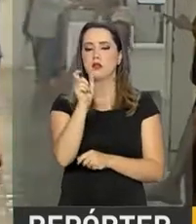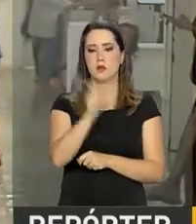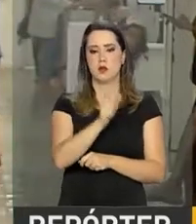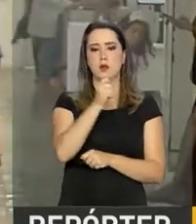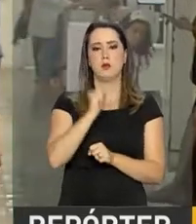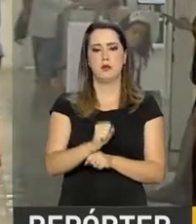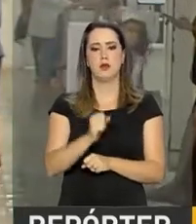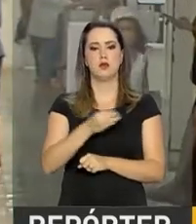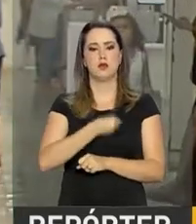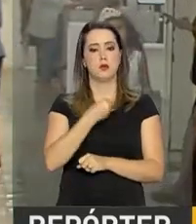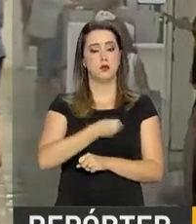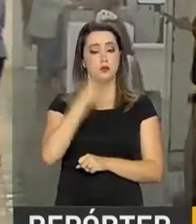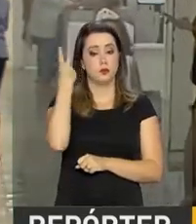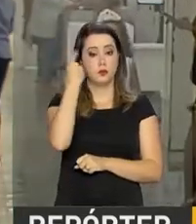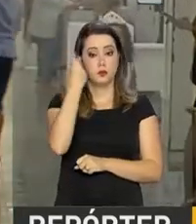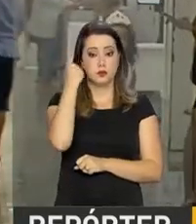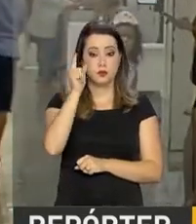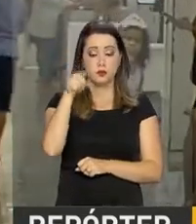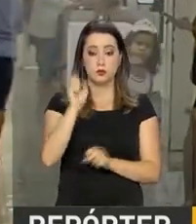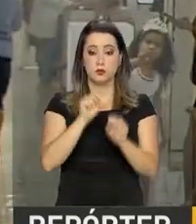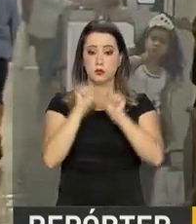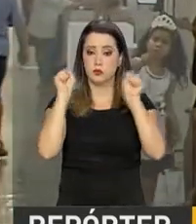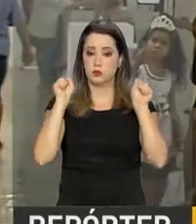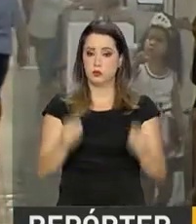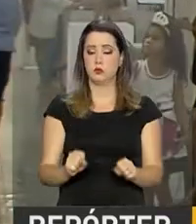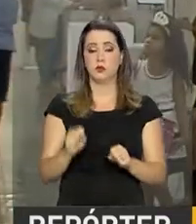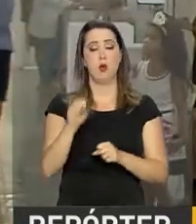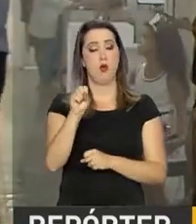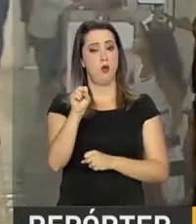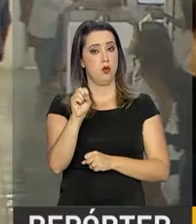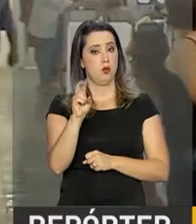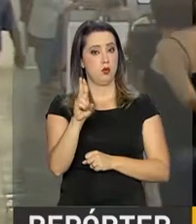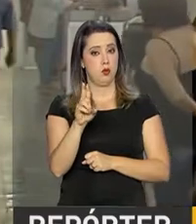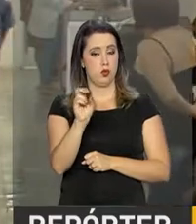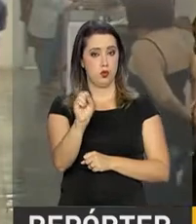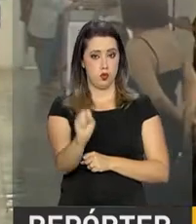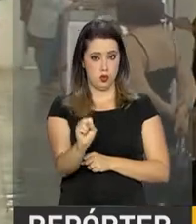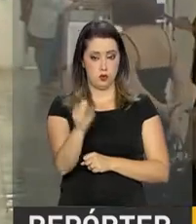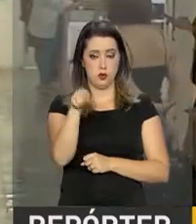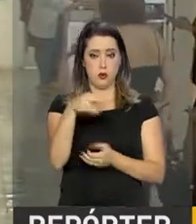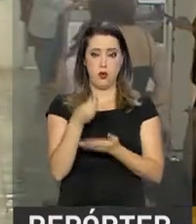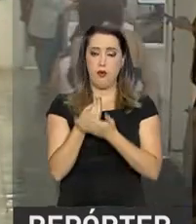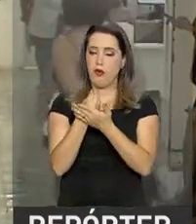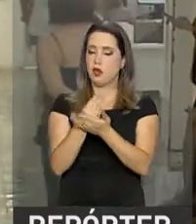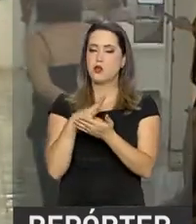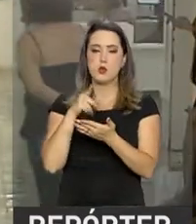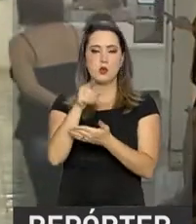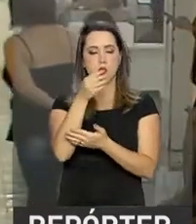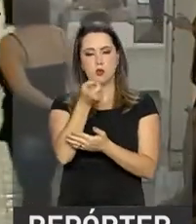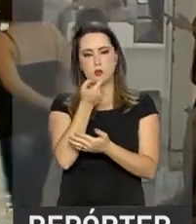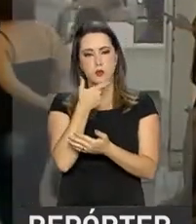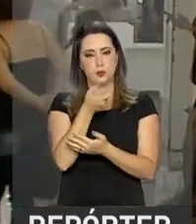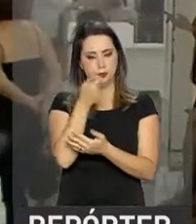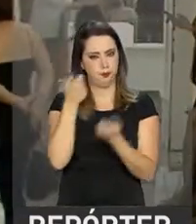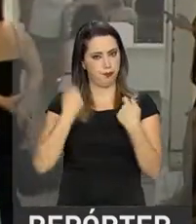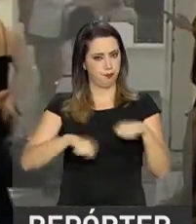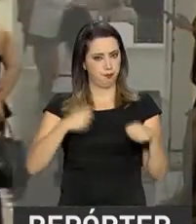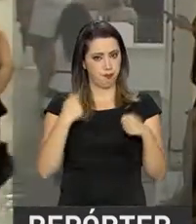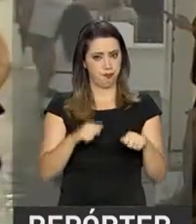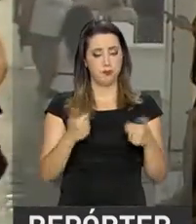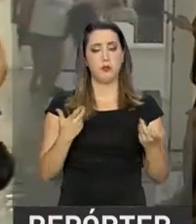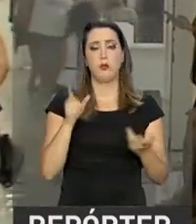pode levar uma vida normal o sistema único de saúde oferece tratamento integral para quem tem asma os